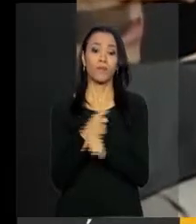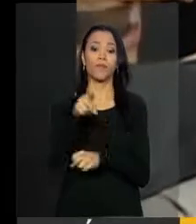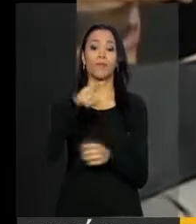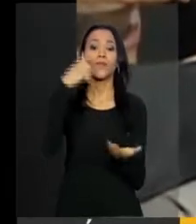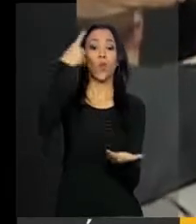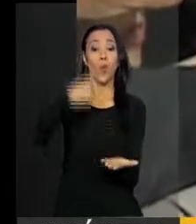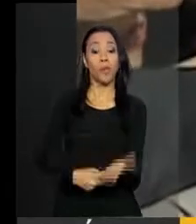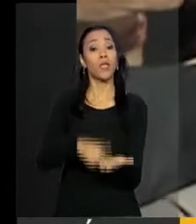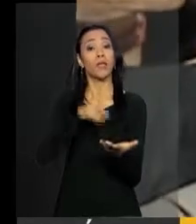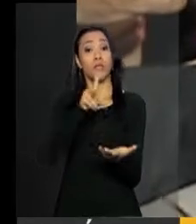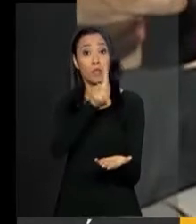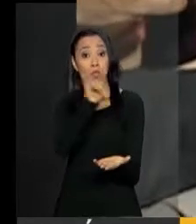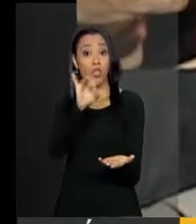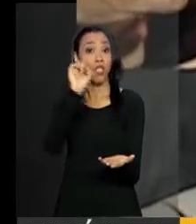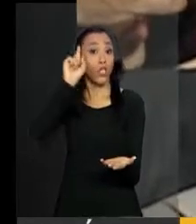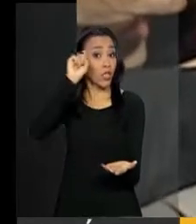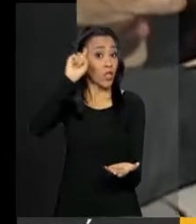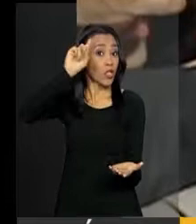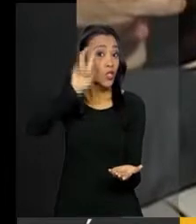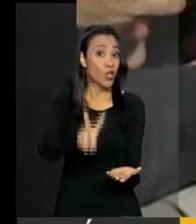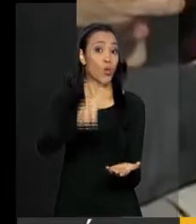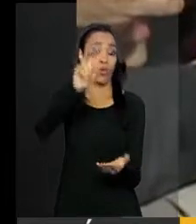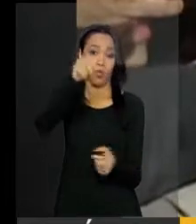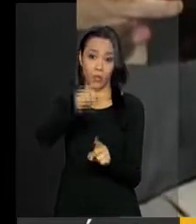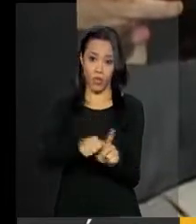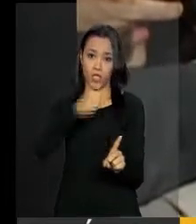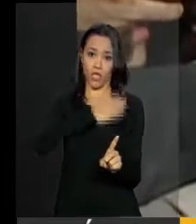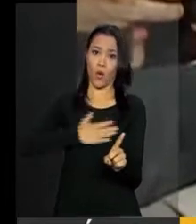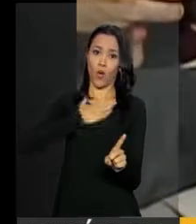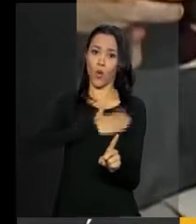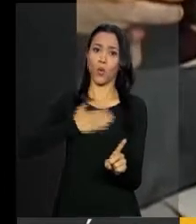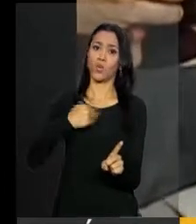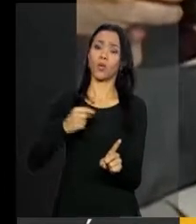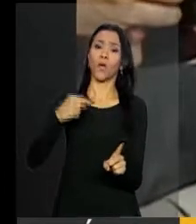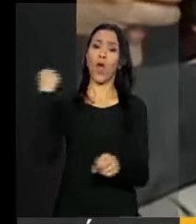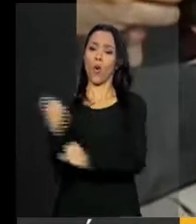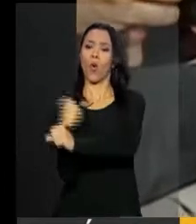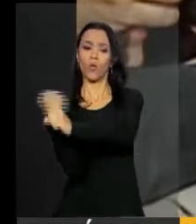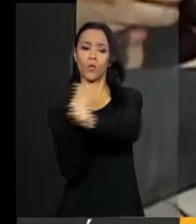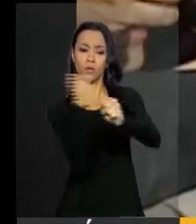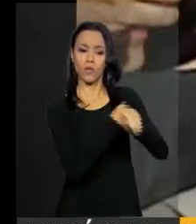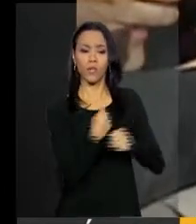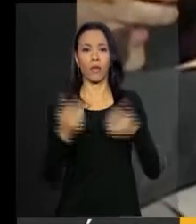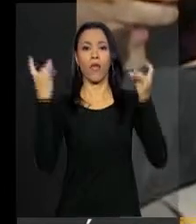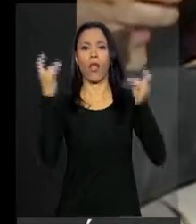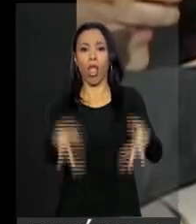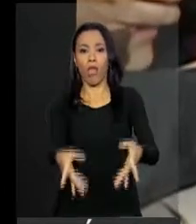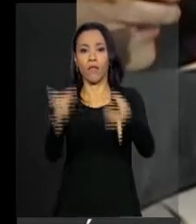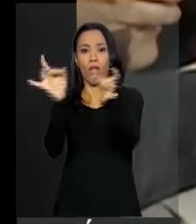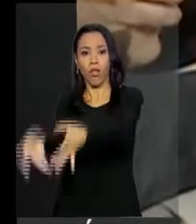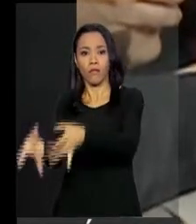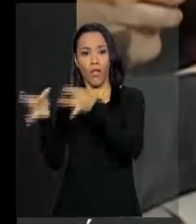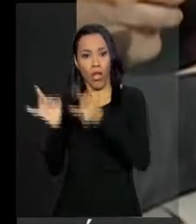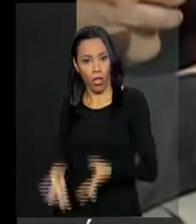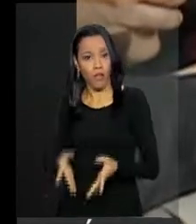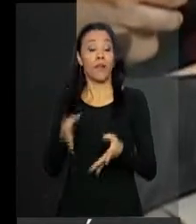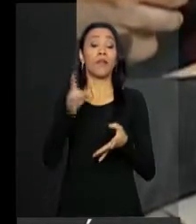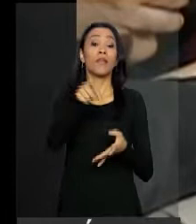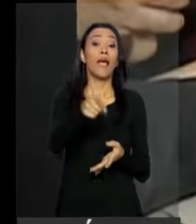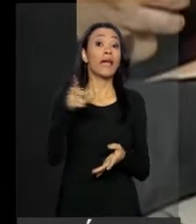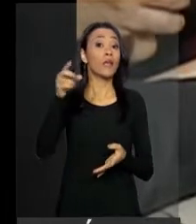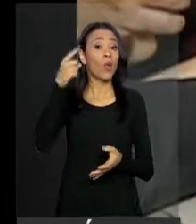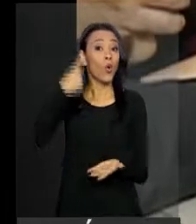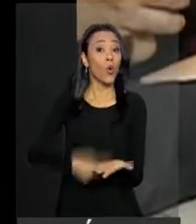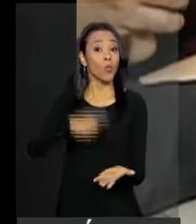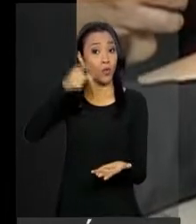dia 2 de agosto uma nova reunião sobre obras inacabadas e ele combinou para terça-feira uma